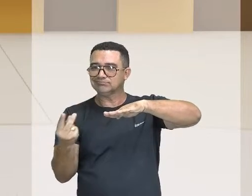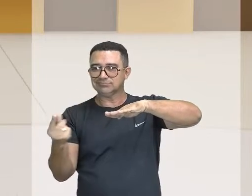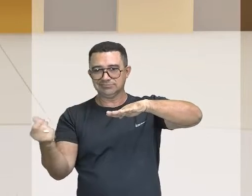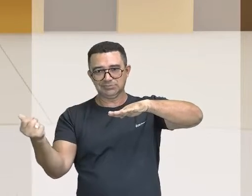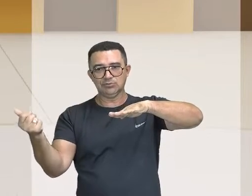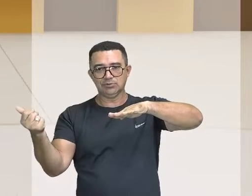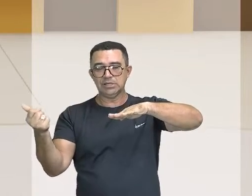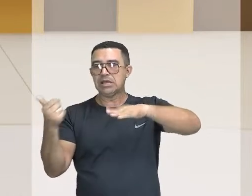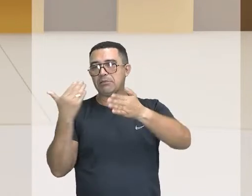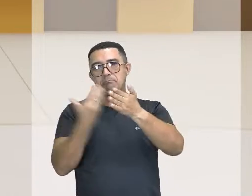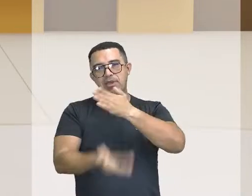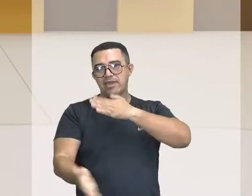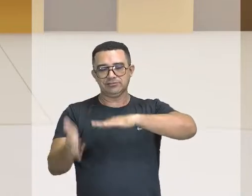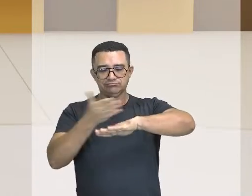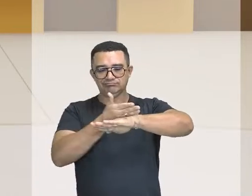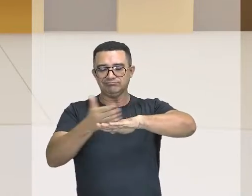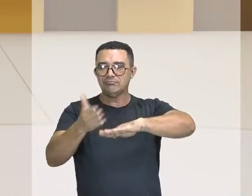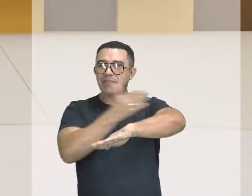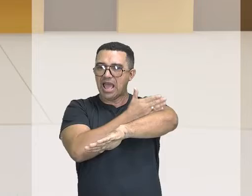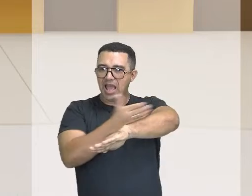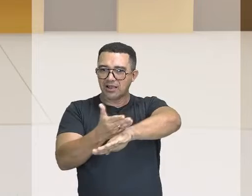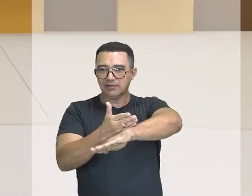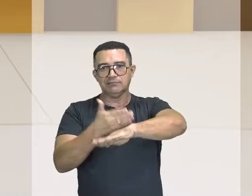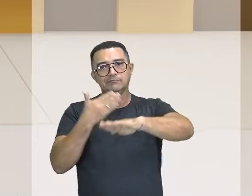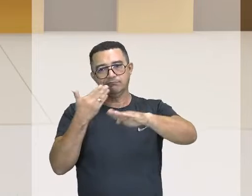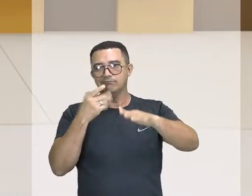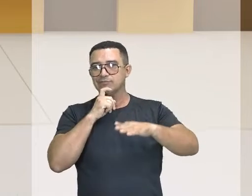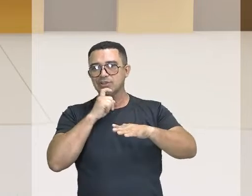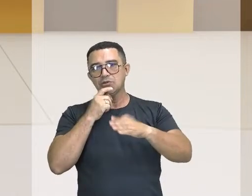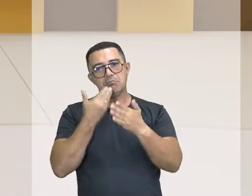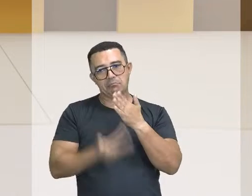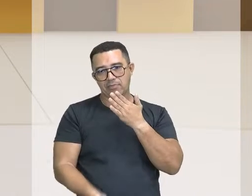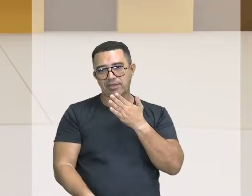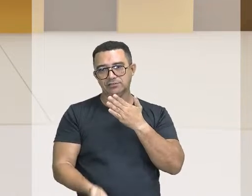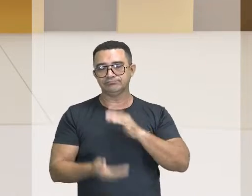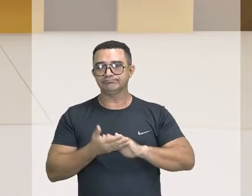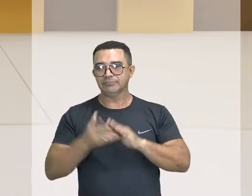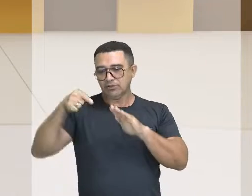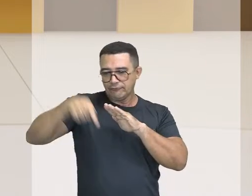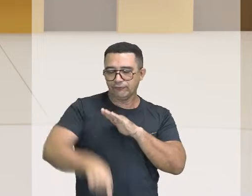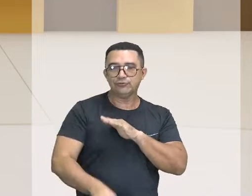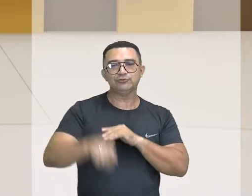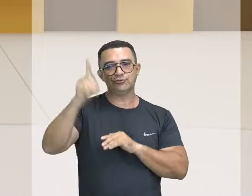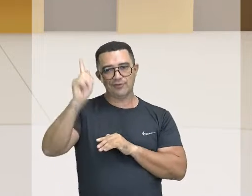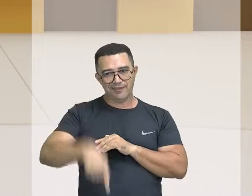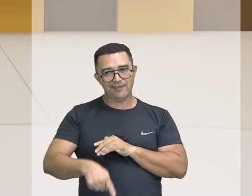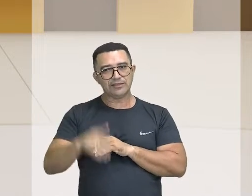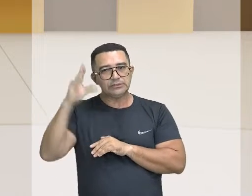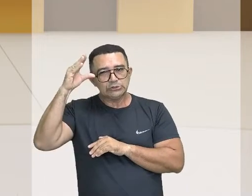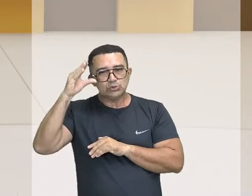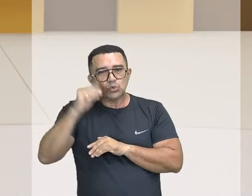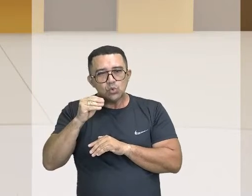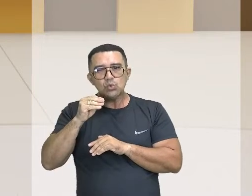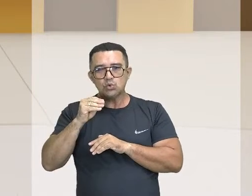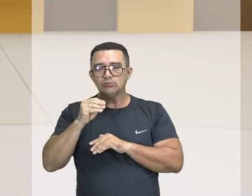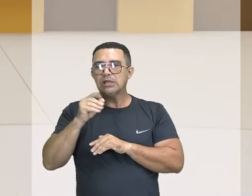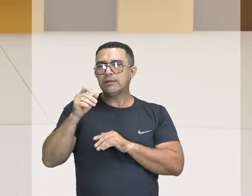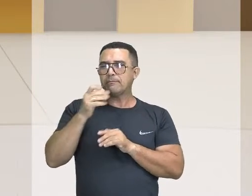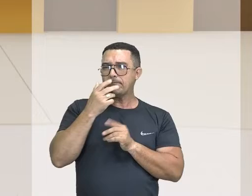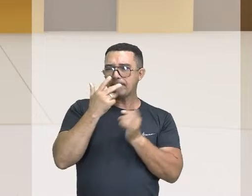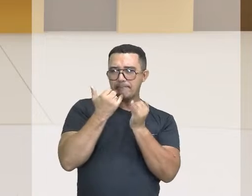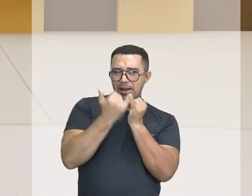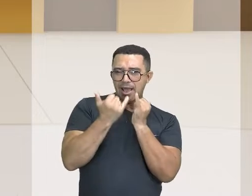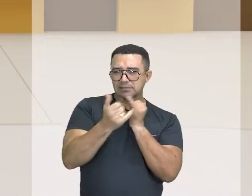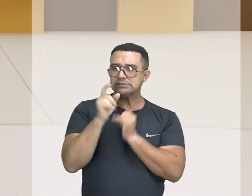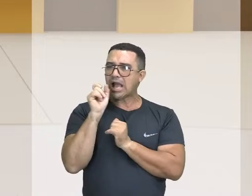cobertura branca. E o gelo, essa parte mais profunda dele, ele não é branco, ele é mais escuro, né? A gente tem uma coloração de um azul mais escuro, assim